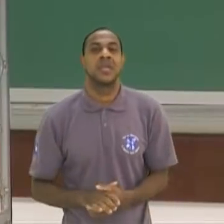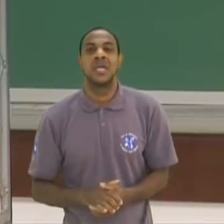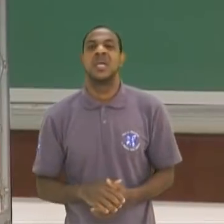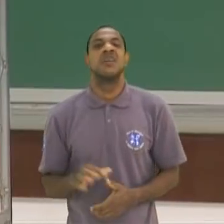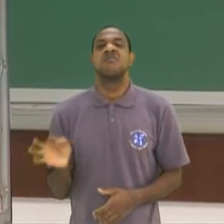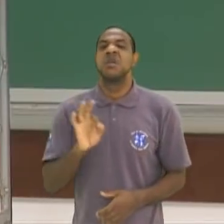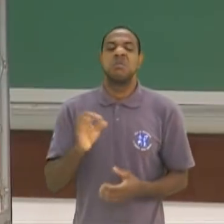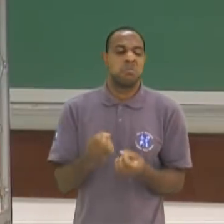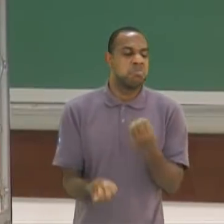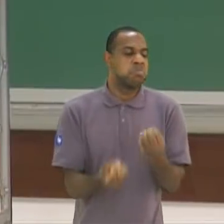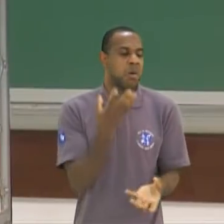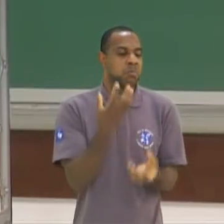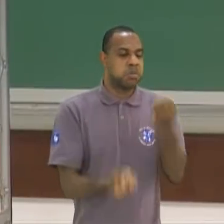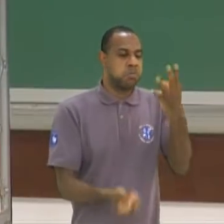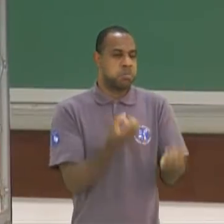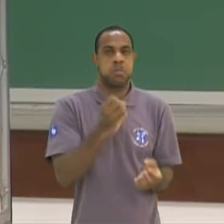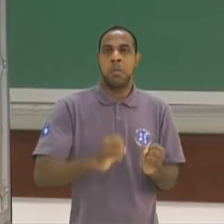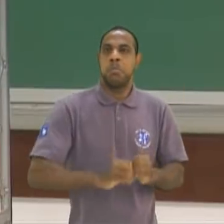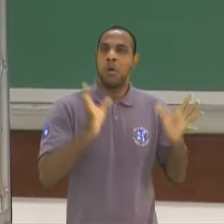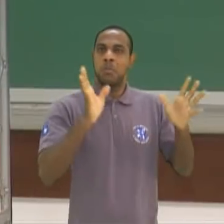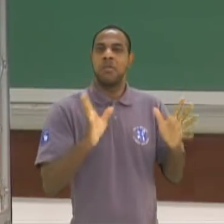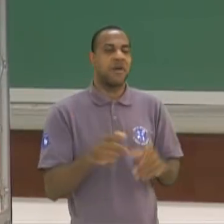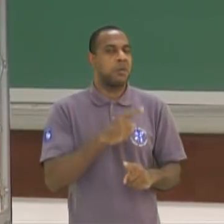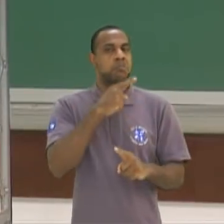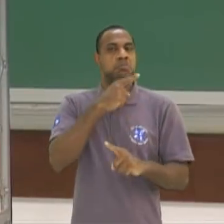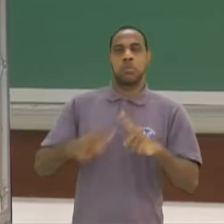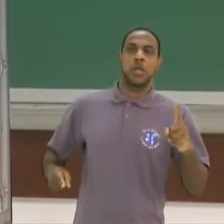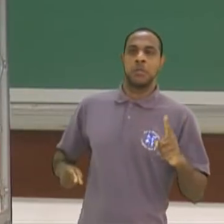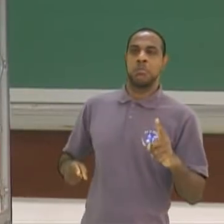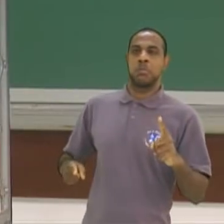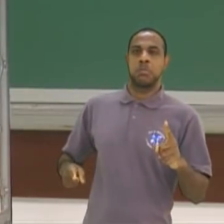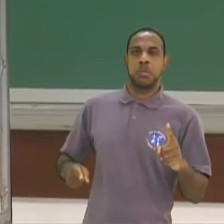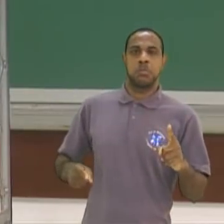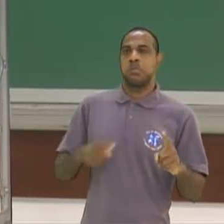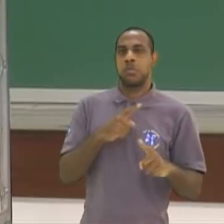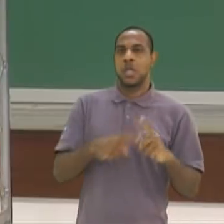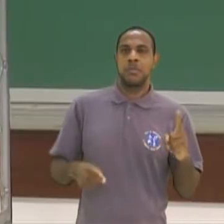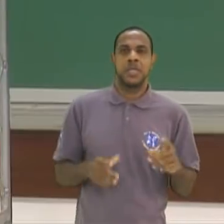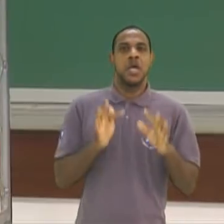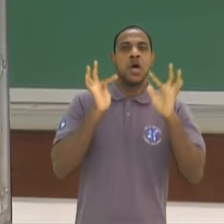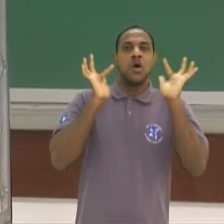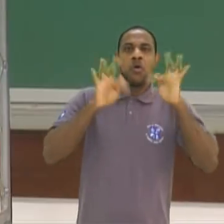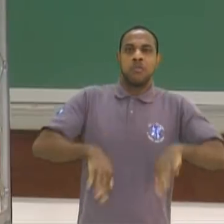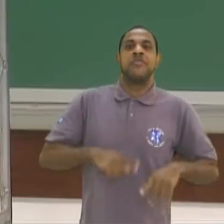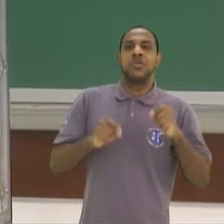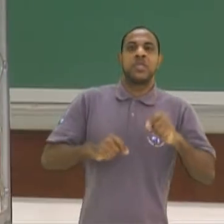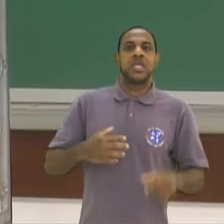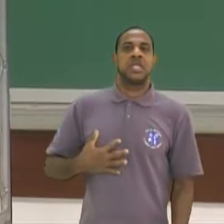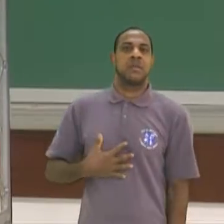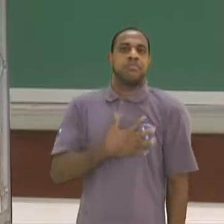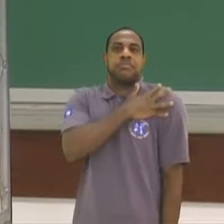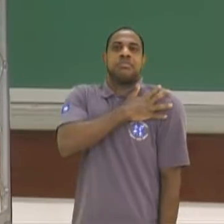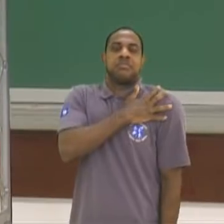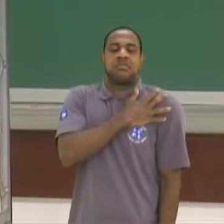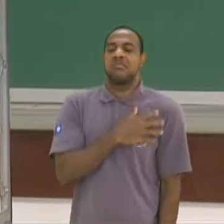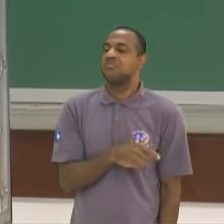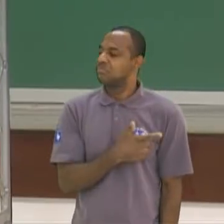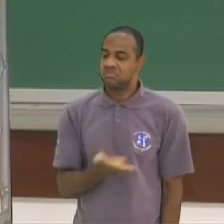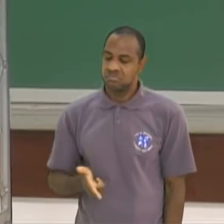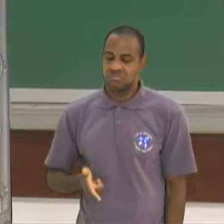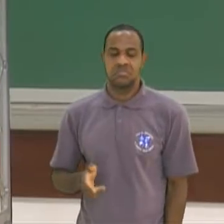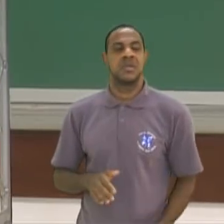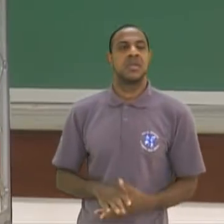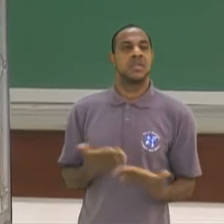a abertura. Então, a determinação em terminar o regime militar e passar o governo à abertura democrática. Então, o